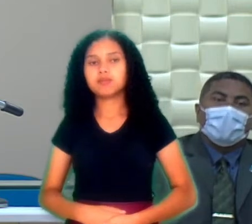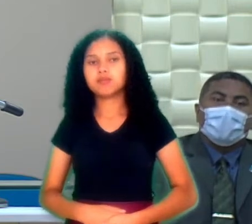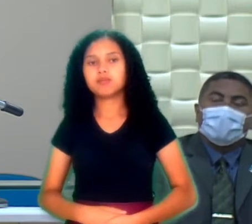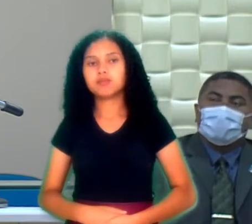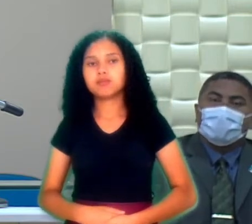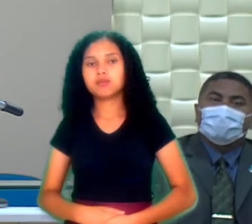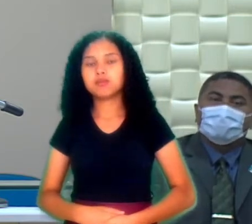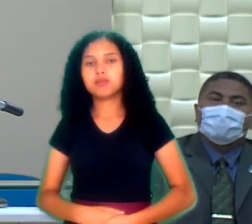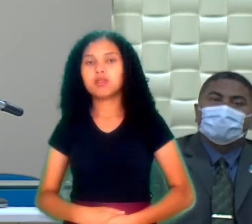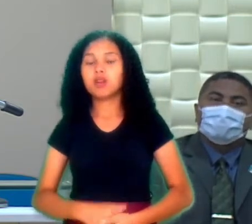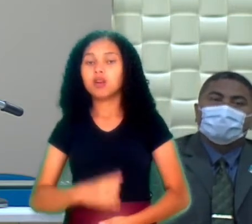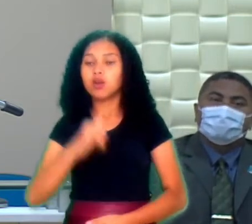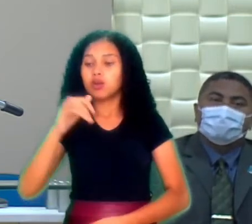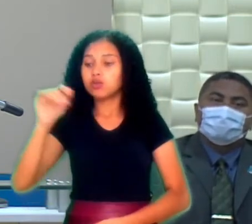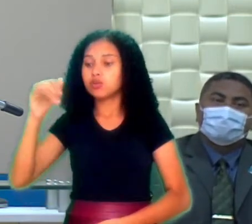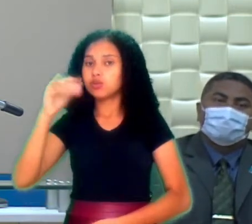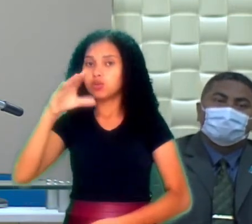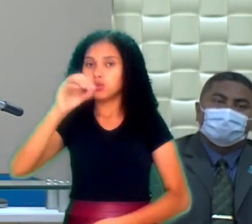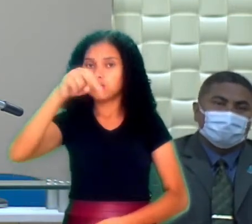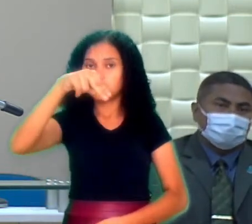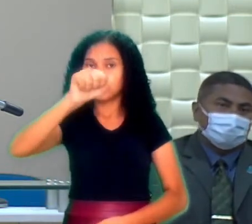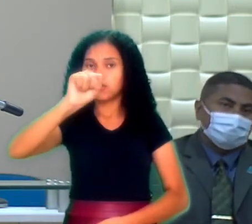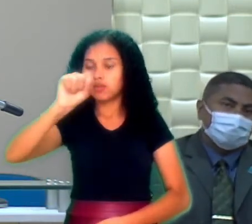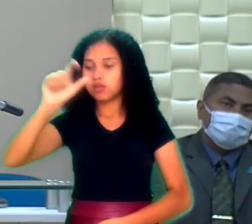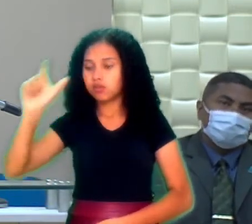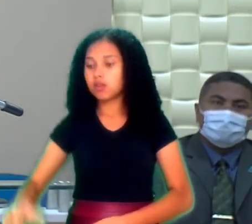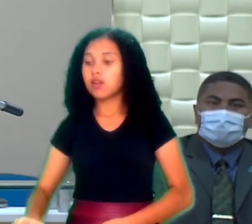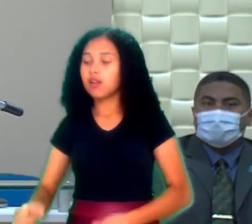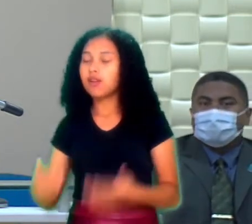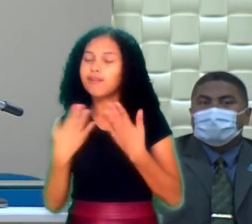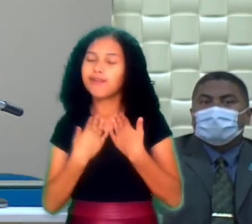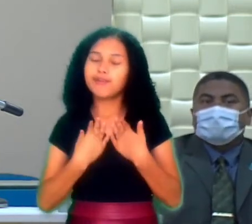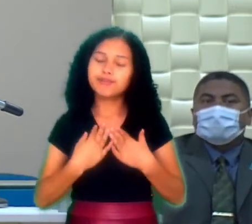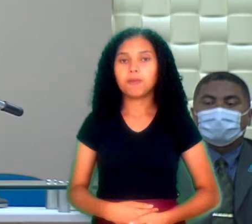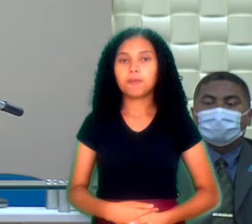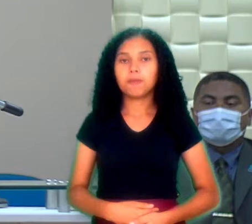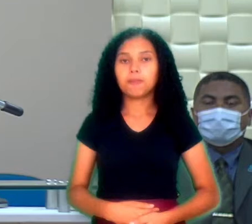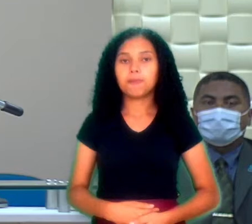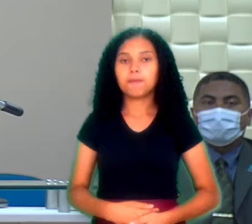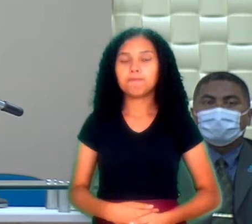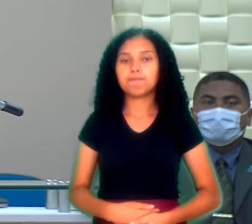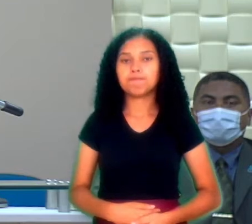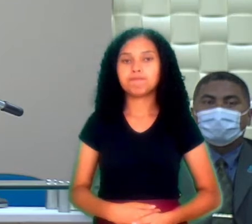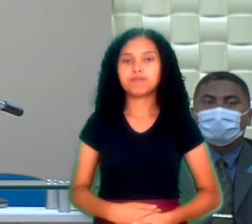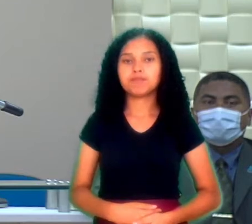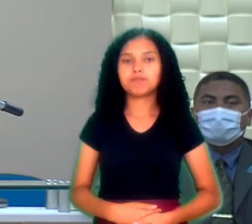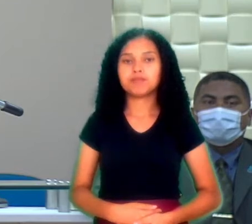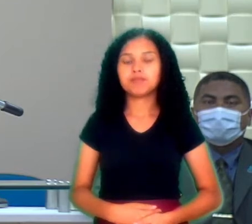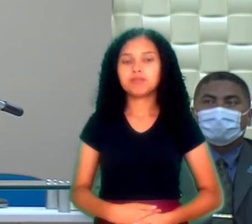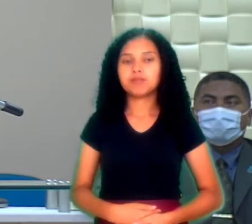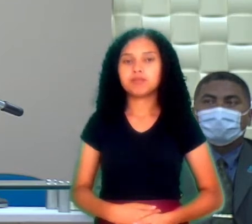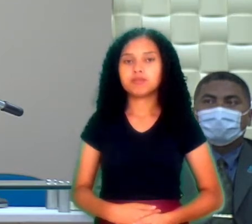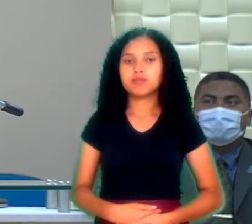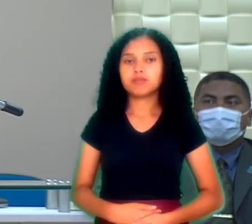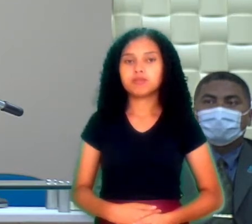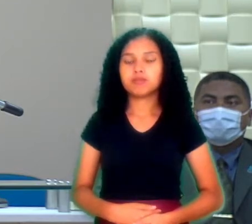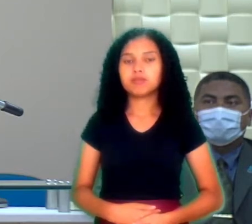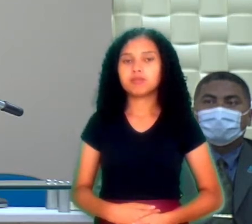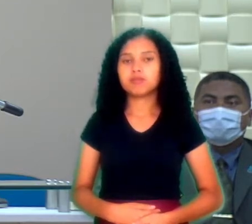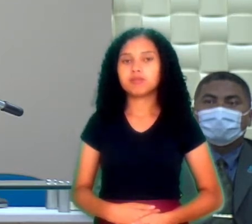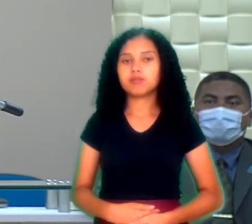Deus. Ninguém pode se esconder dos seus santos olhos. Ele vê tudo, ele